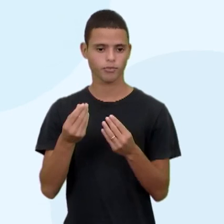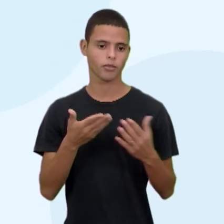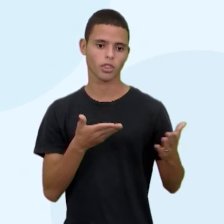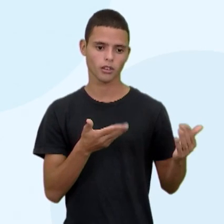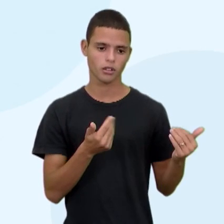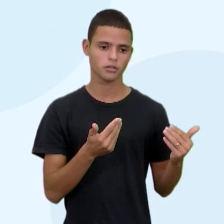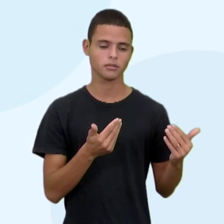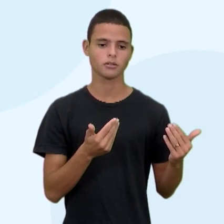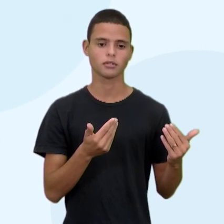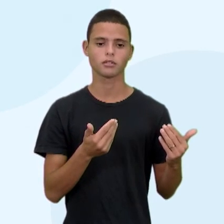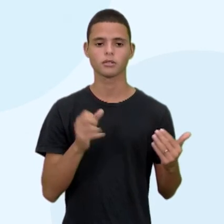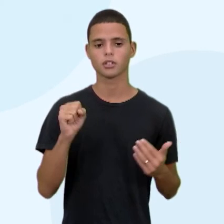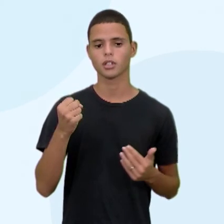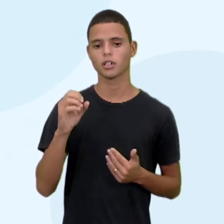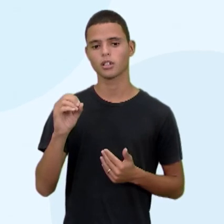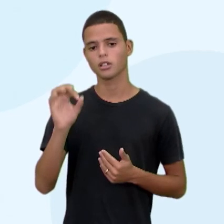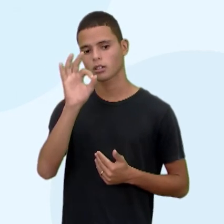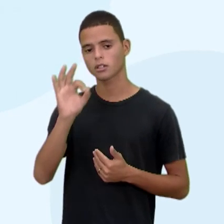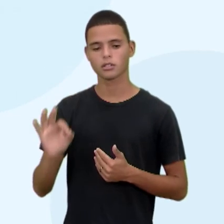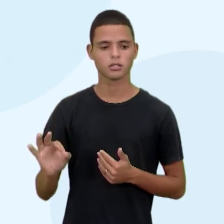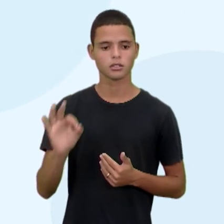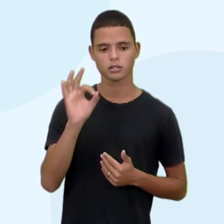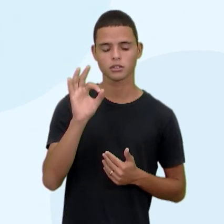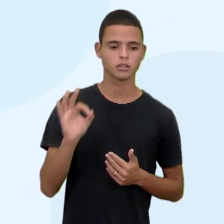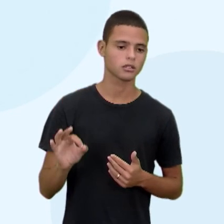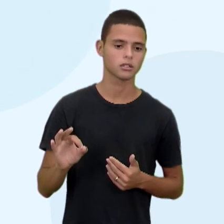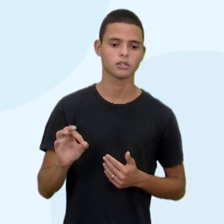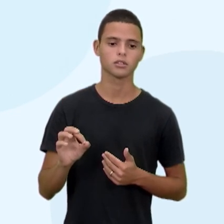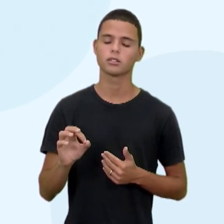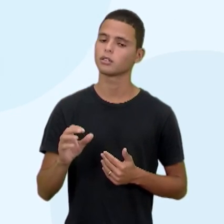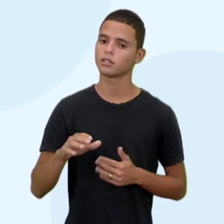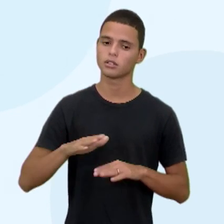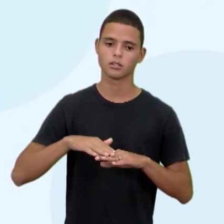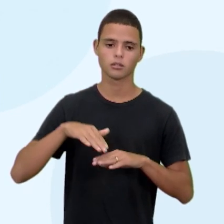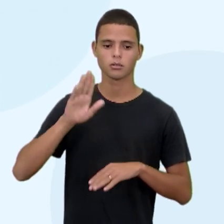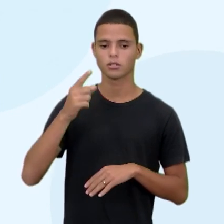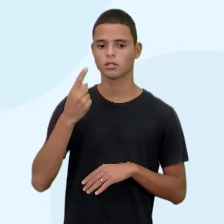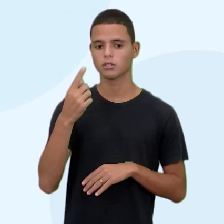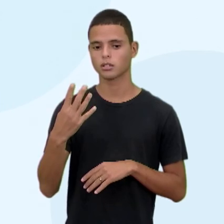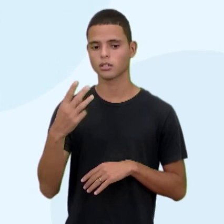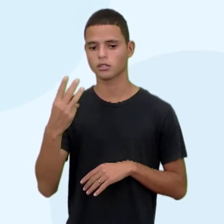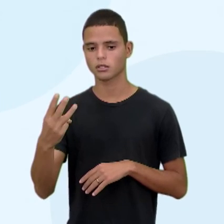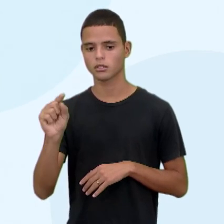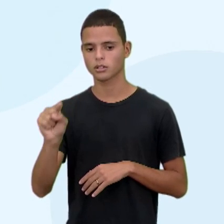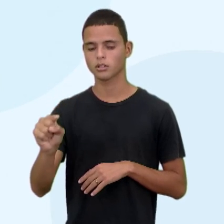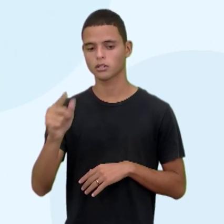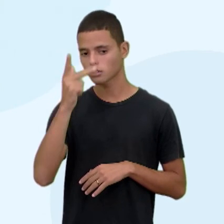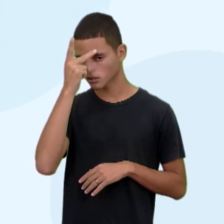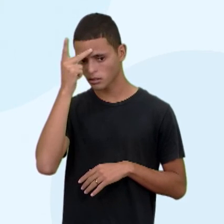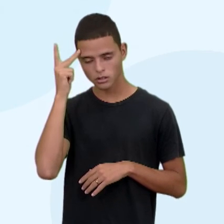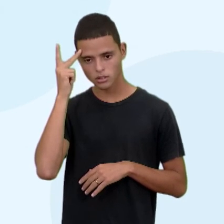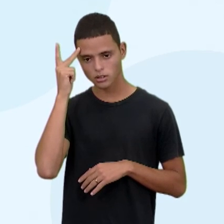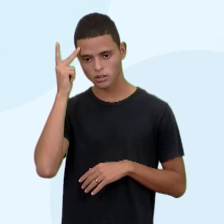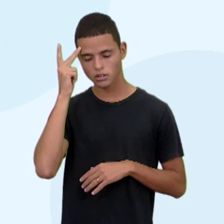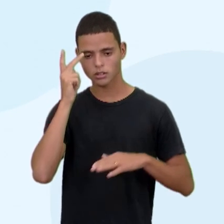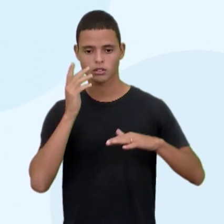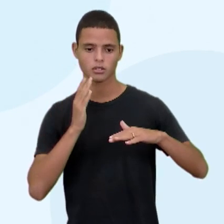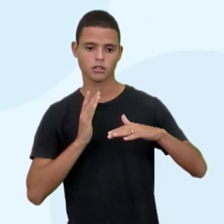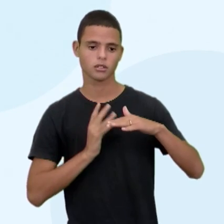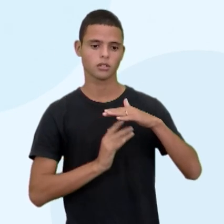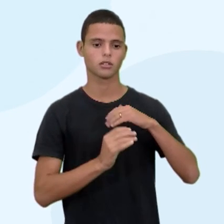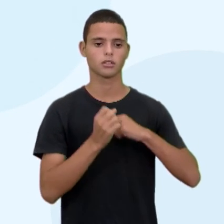né? 80% deles. E olha, bastante gente. Né? 143 mil pessoas em